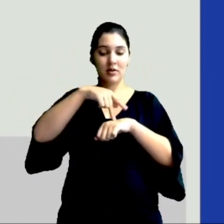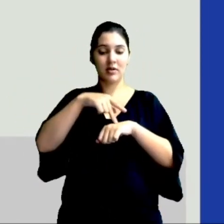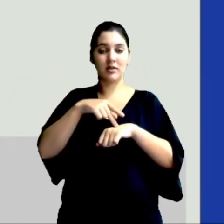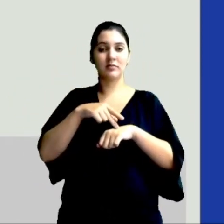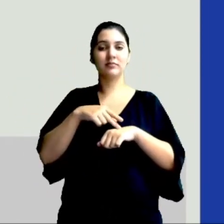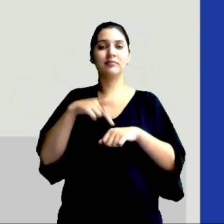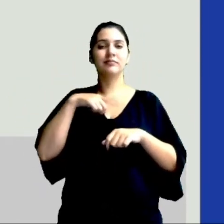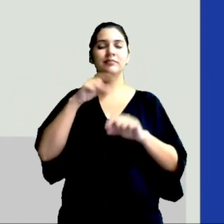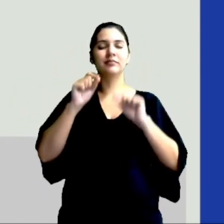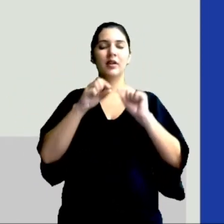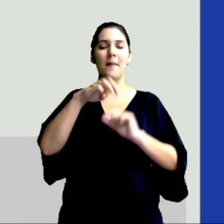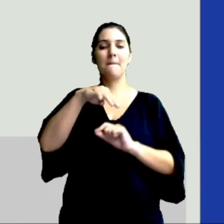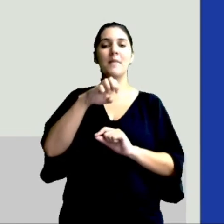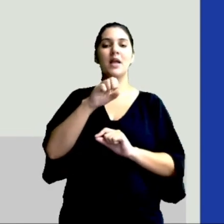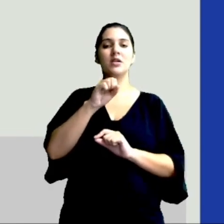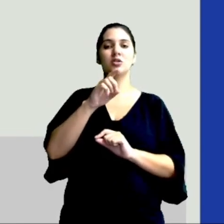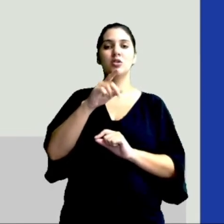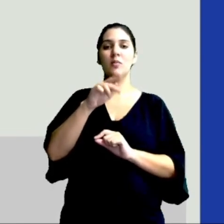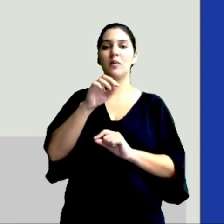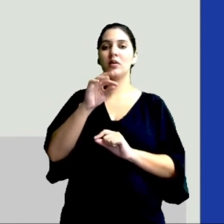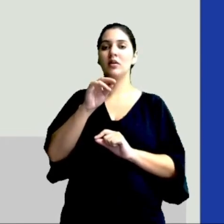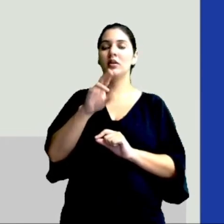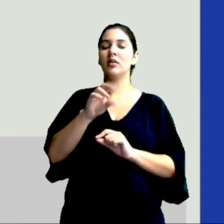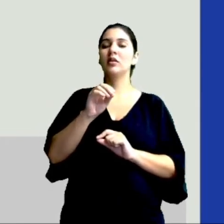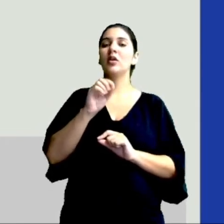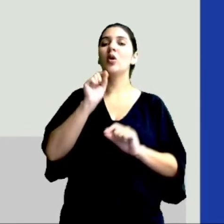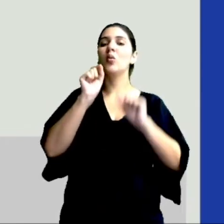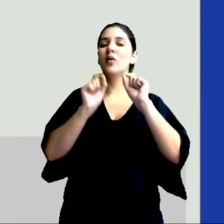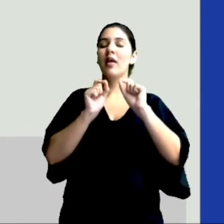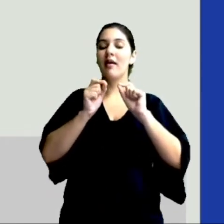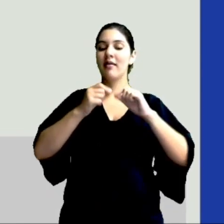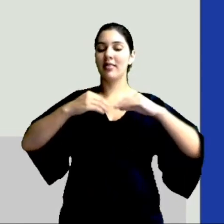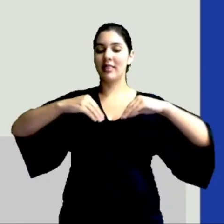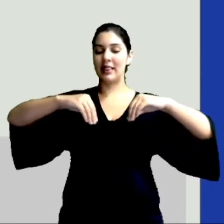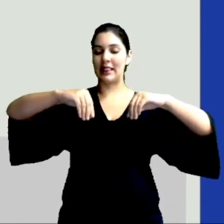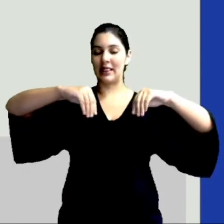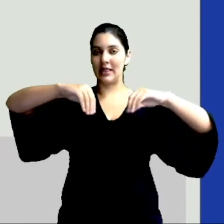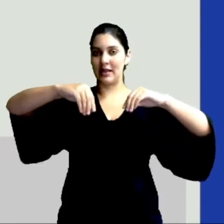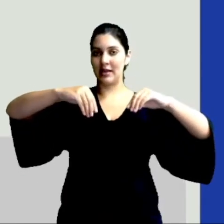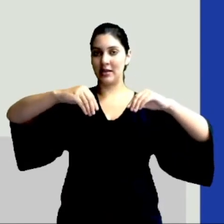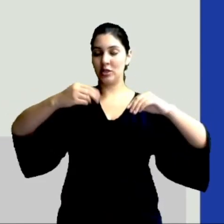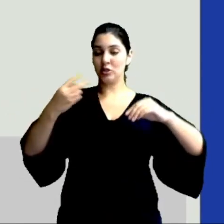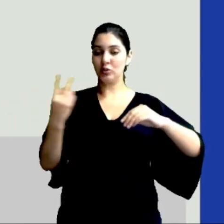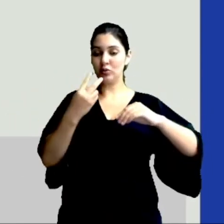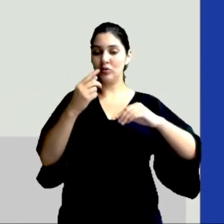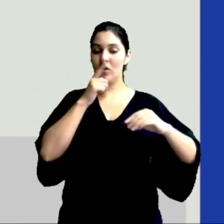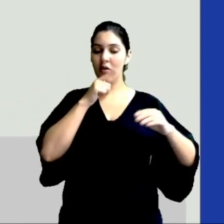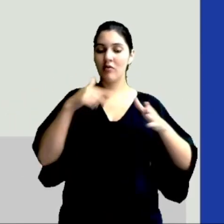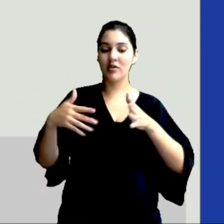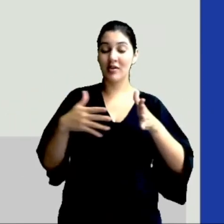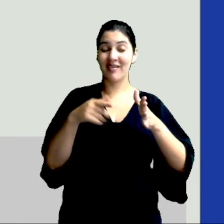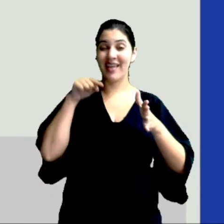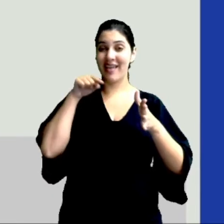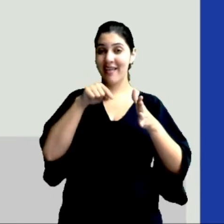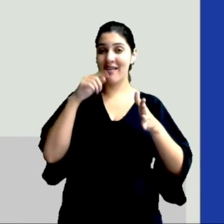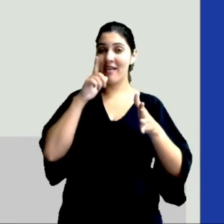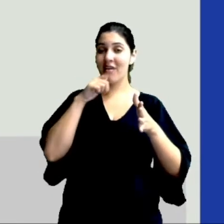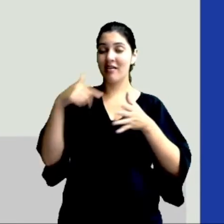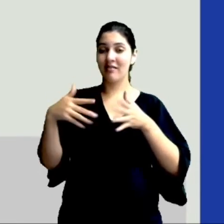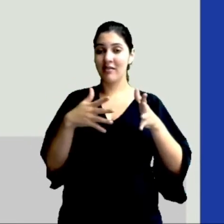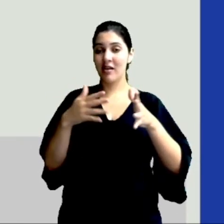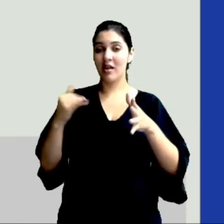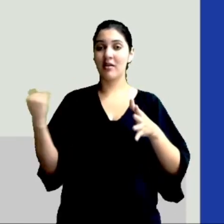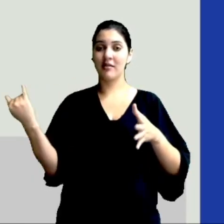da Mesopotâmia, que quer dizer terra entre dois rios. Então esse rio ele é muito importante, né, para a questão